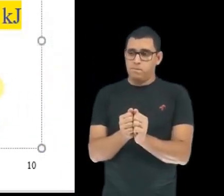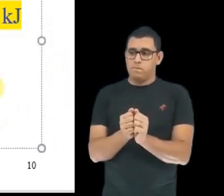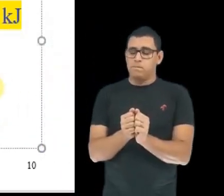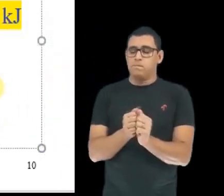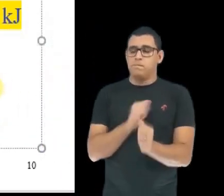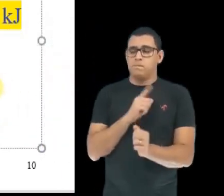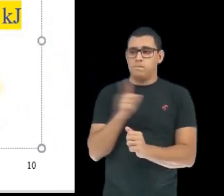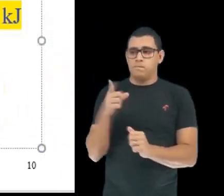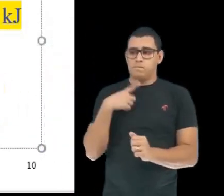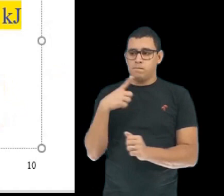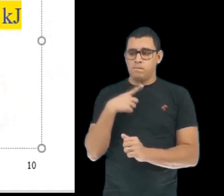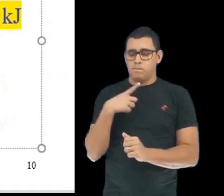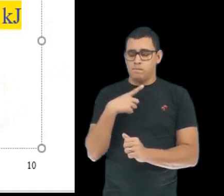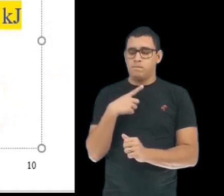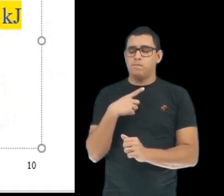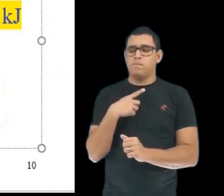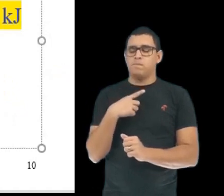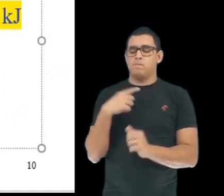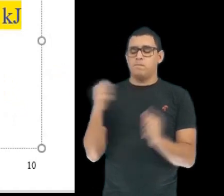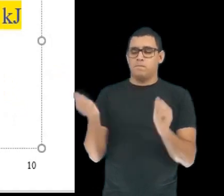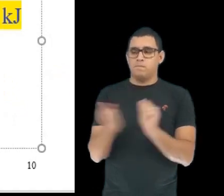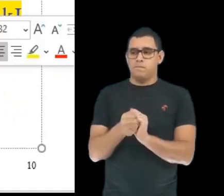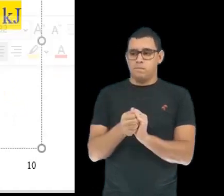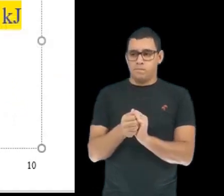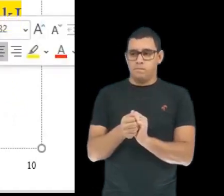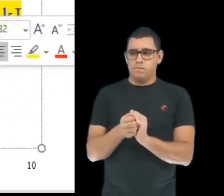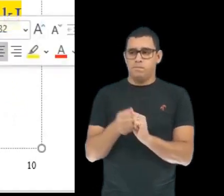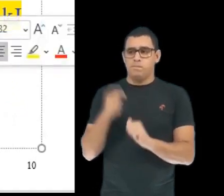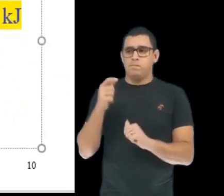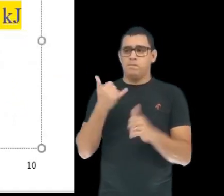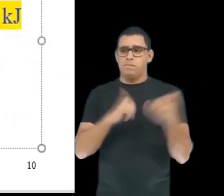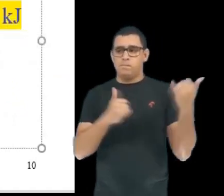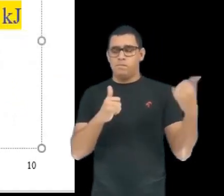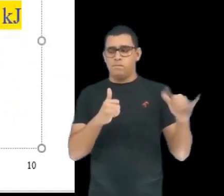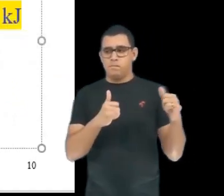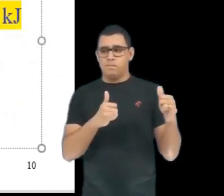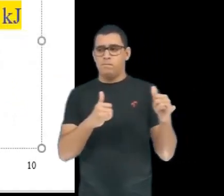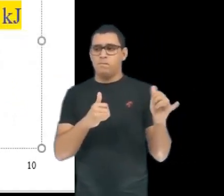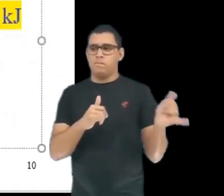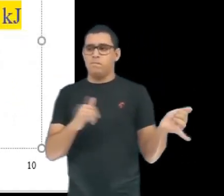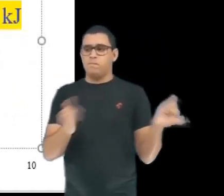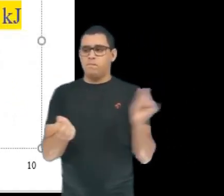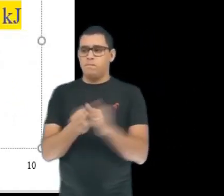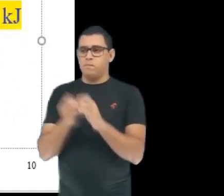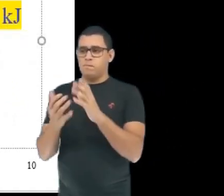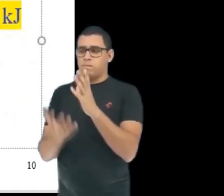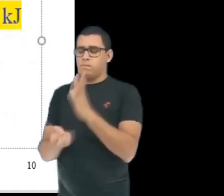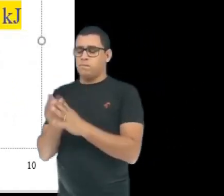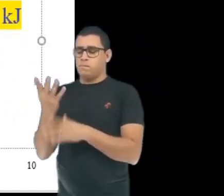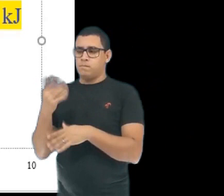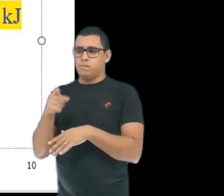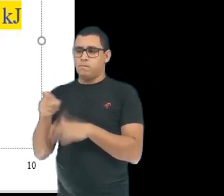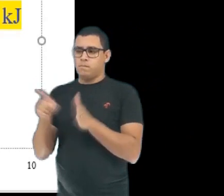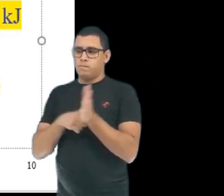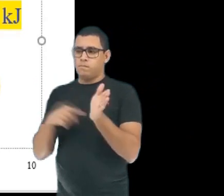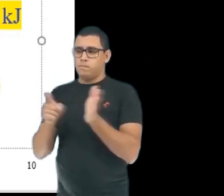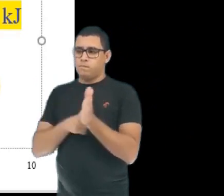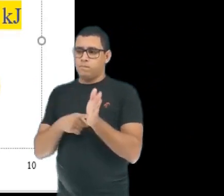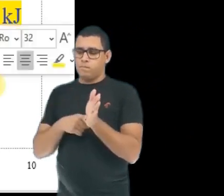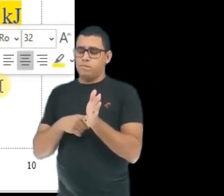fazendo parte de toda a equação e ela veio junto com os produtos, com o sinal de